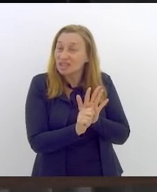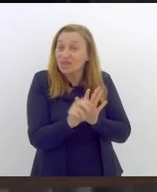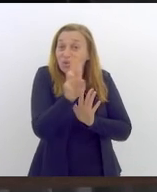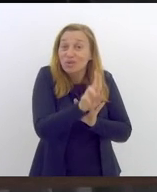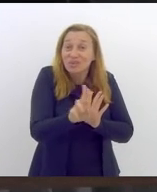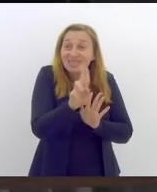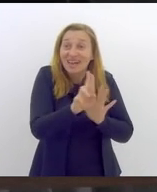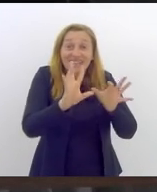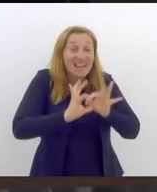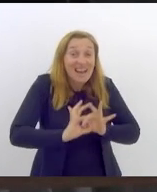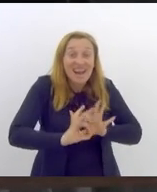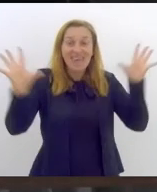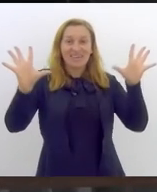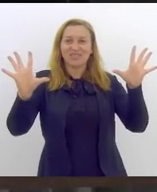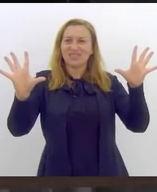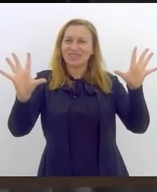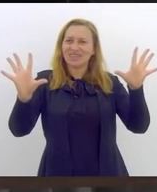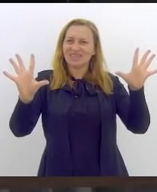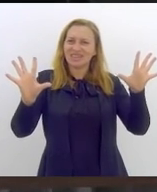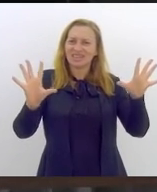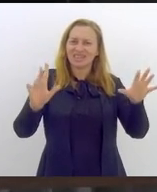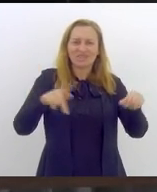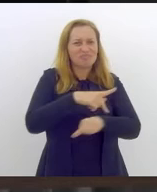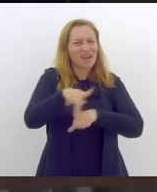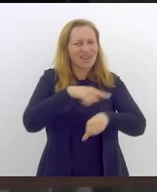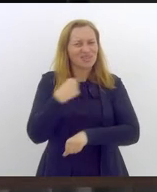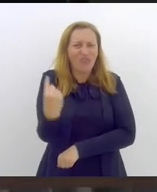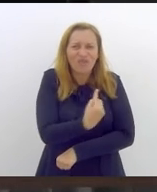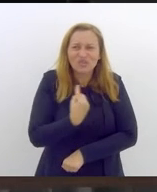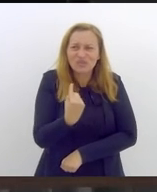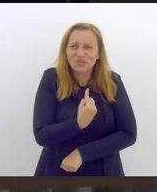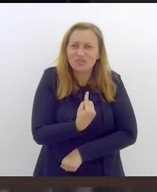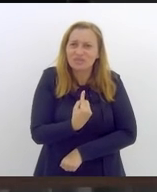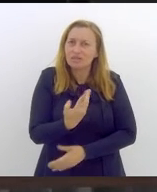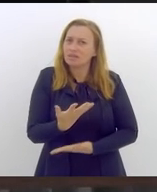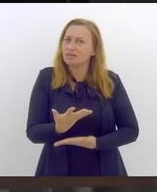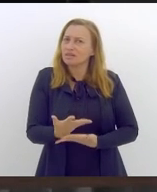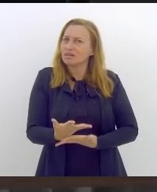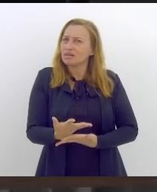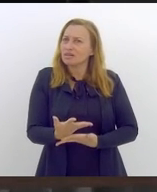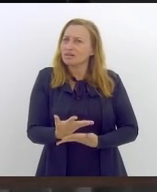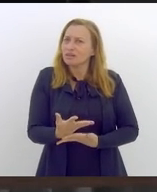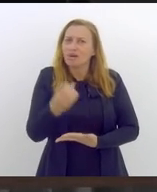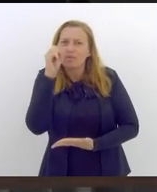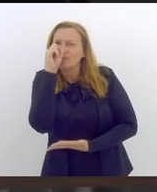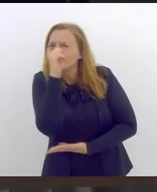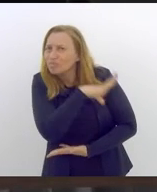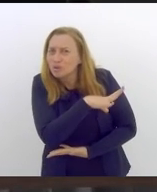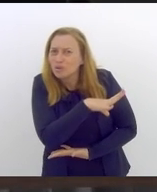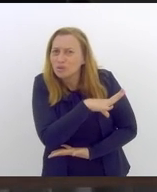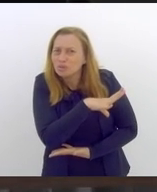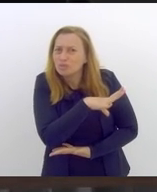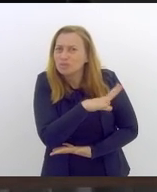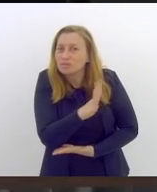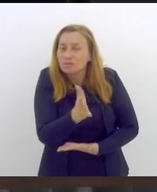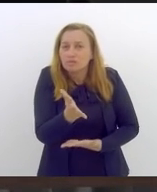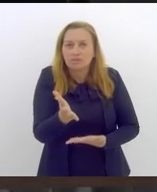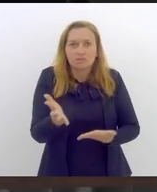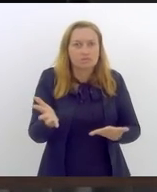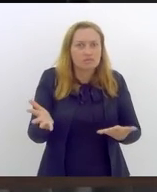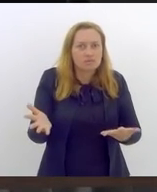e liberalizadas em nosso país é um absurdo completo